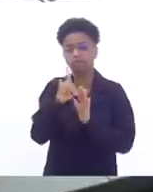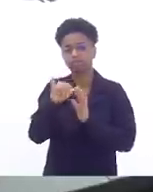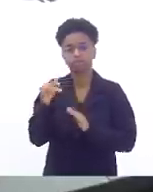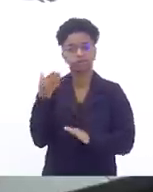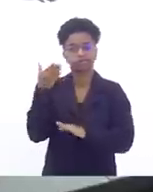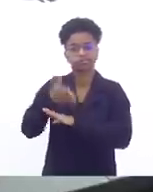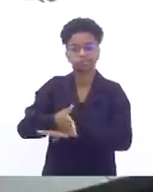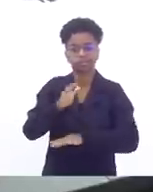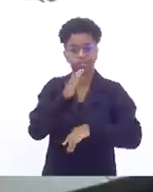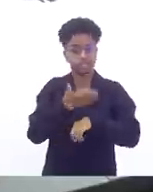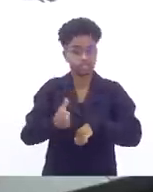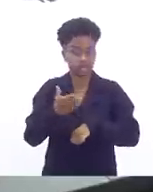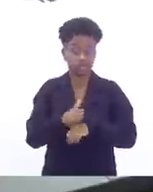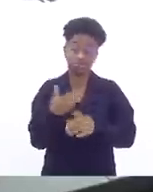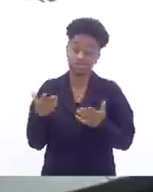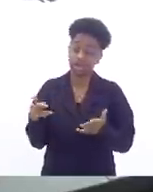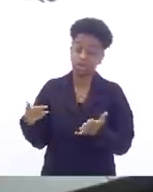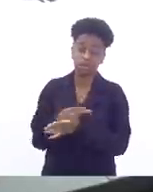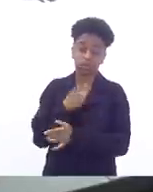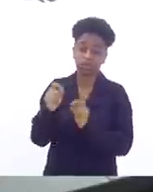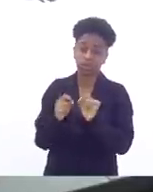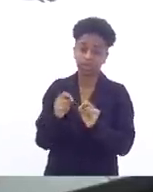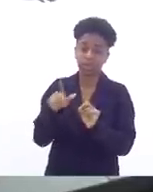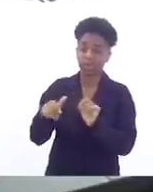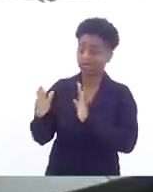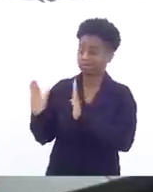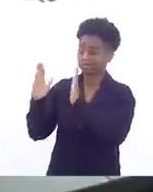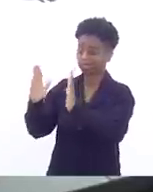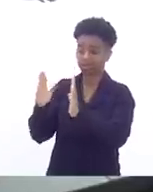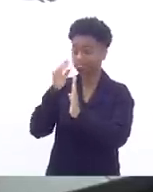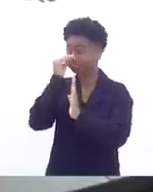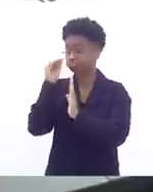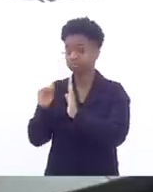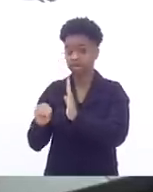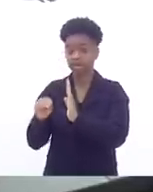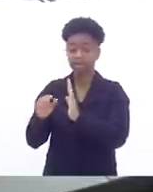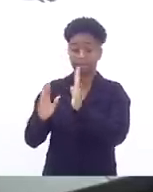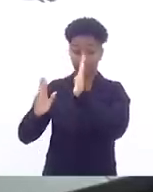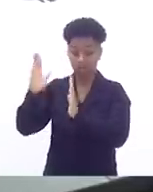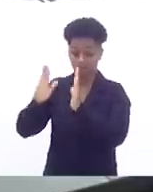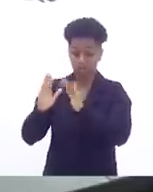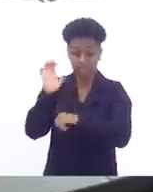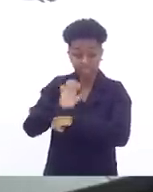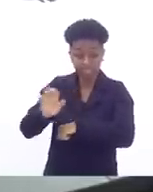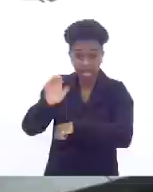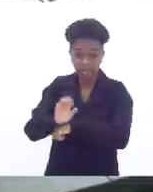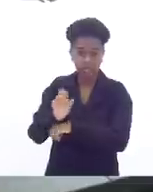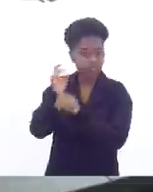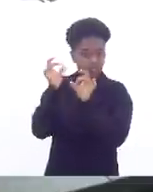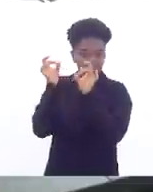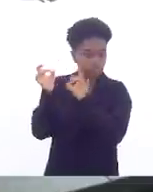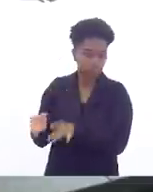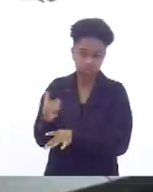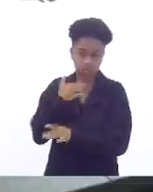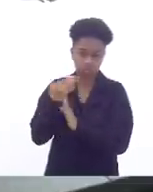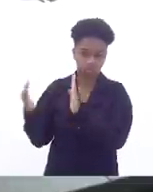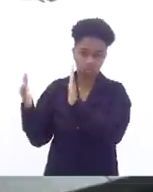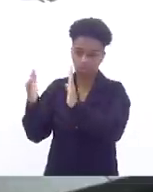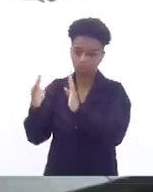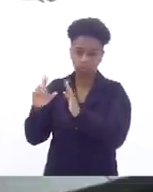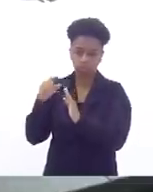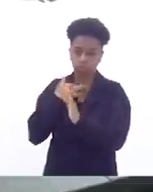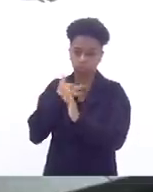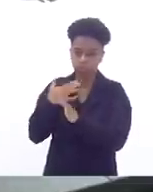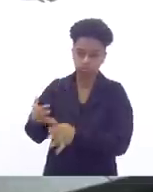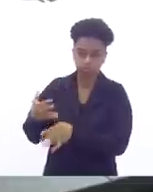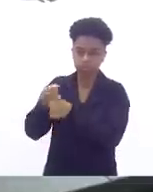acontecendo é isso a não consideração do tempo de estagiário para o cargo efetivo